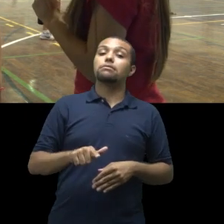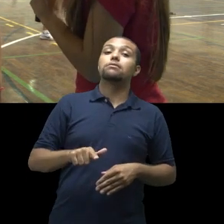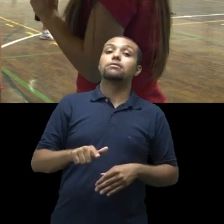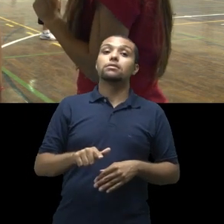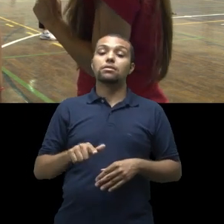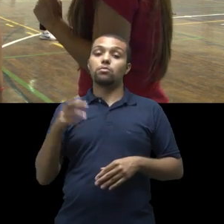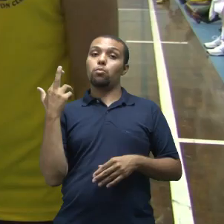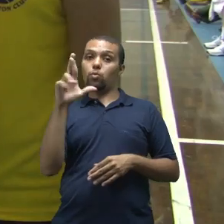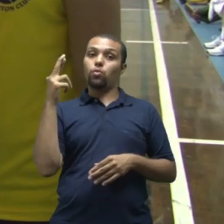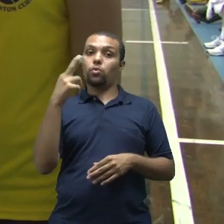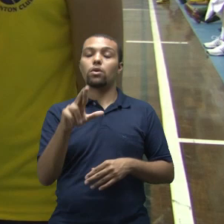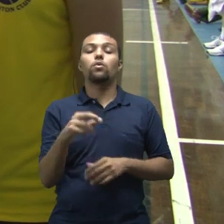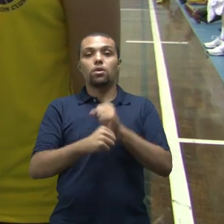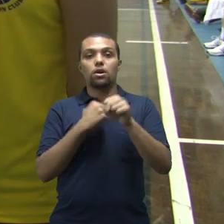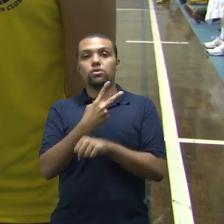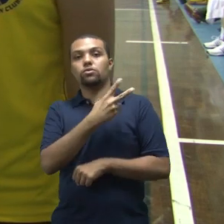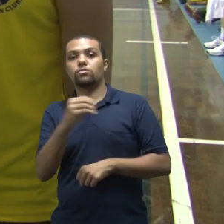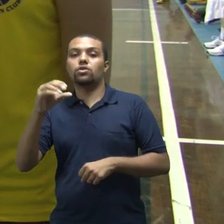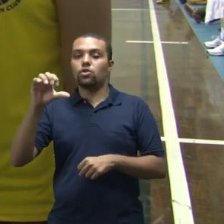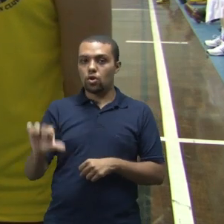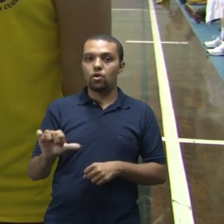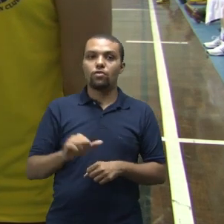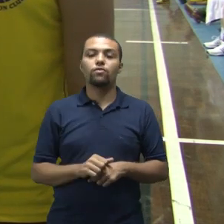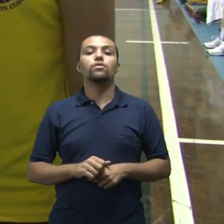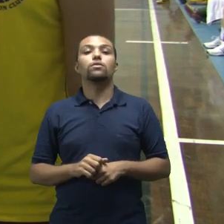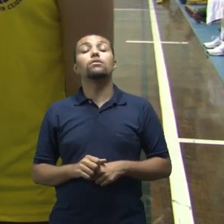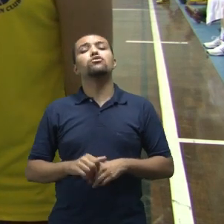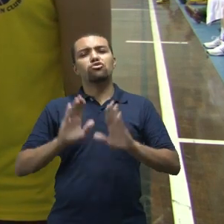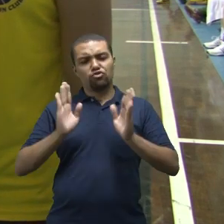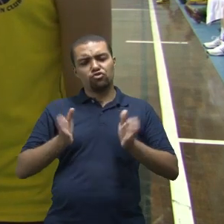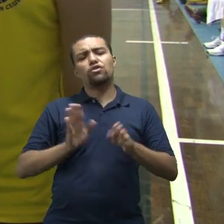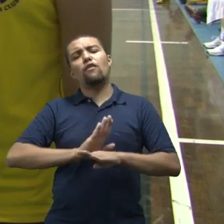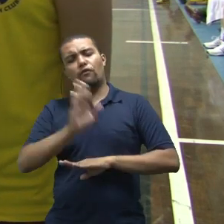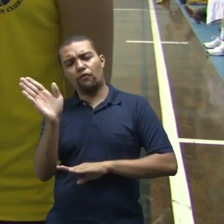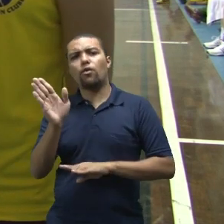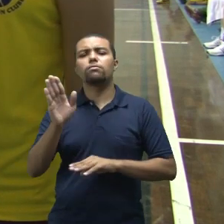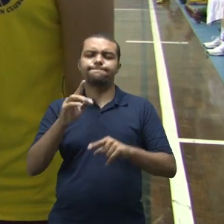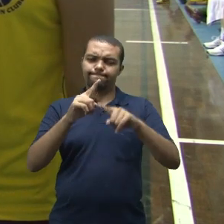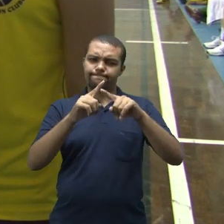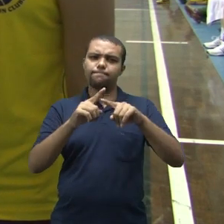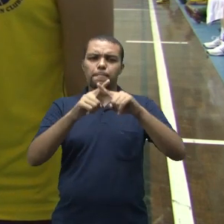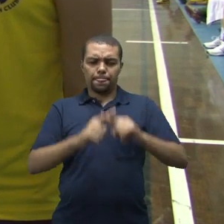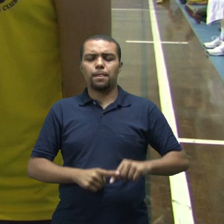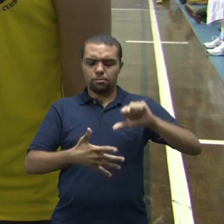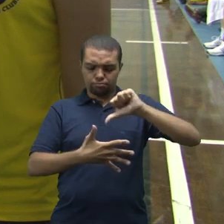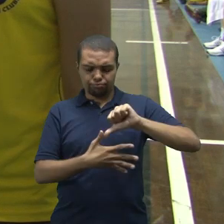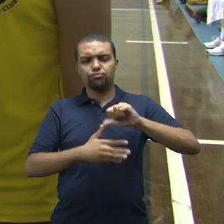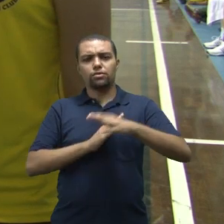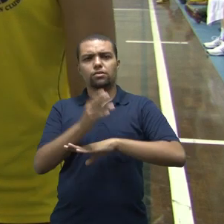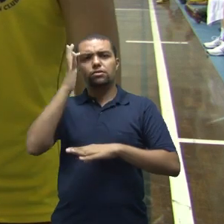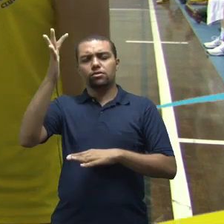em 2009. E a Bruna já foi para um Pan-Americano, já defendeu o Brasil no Pan-Americano. Como foi isso? Ir para lá era um